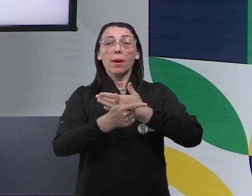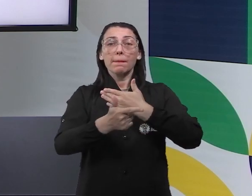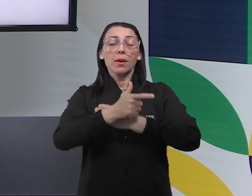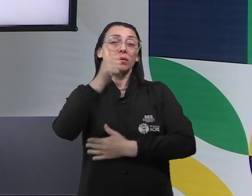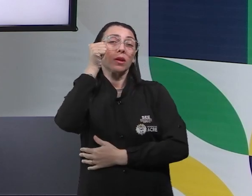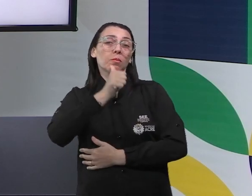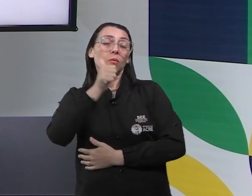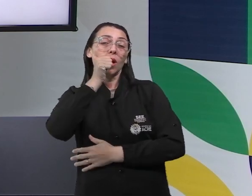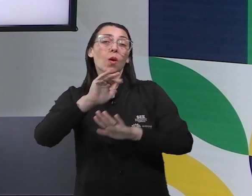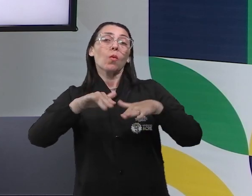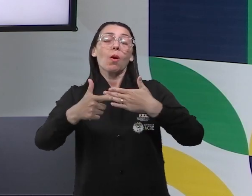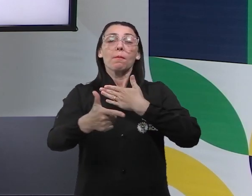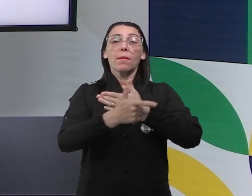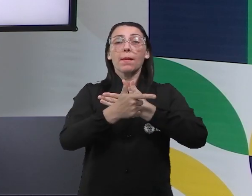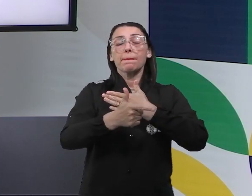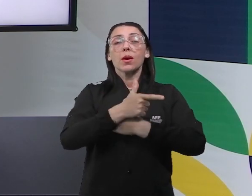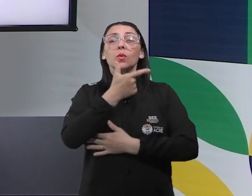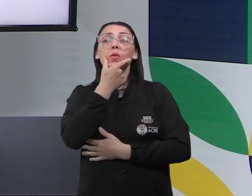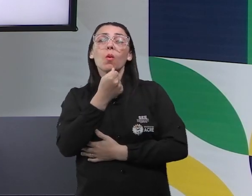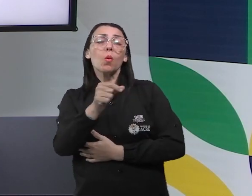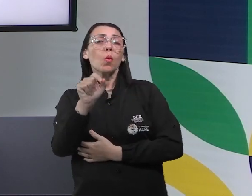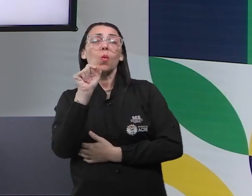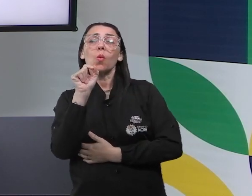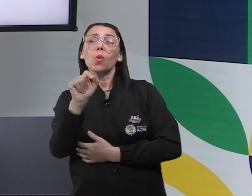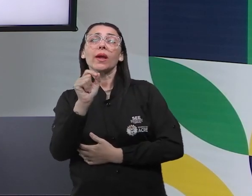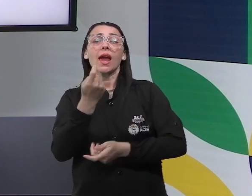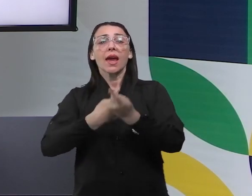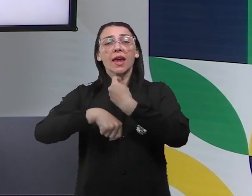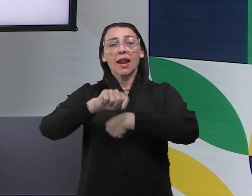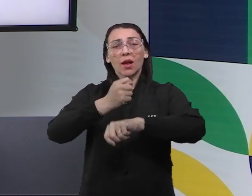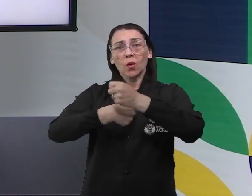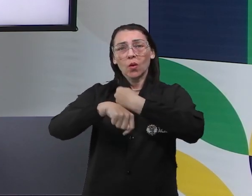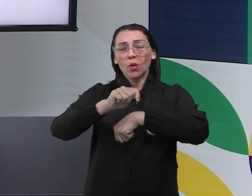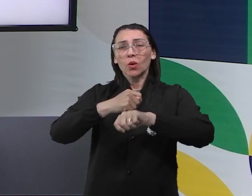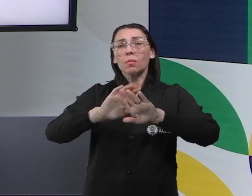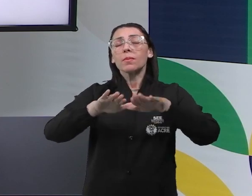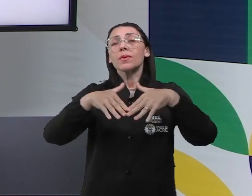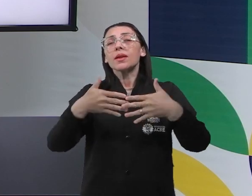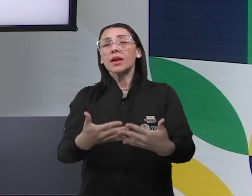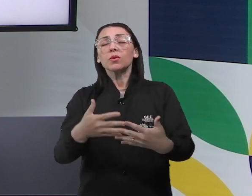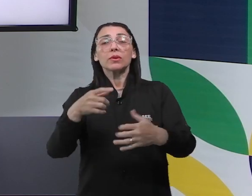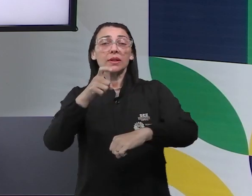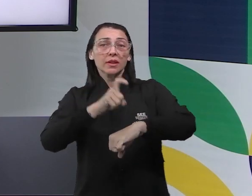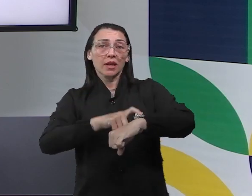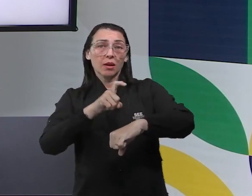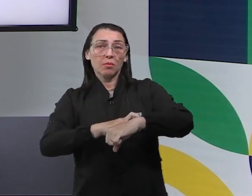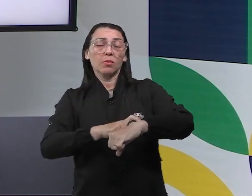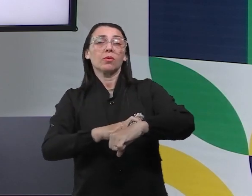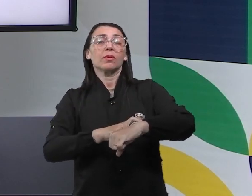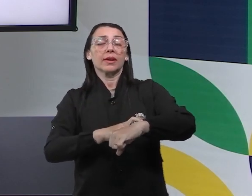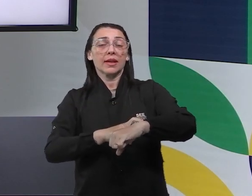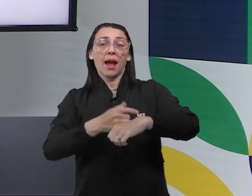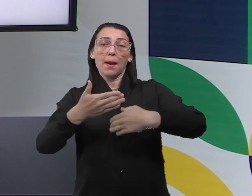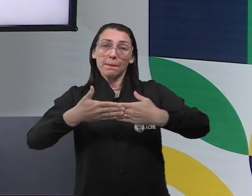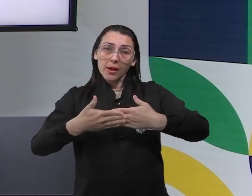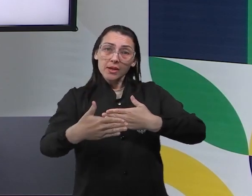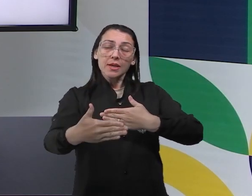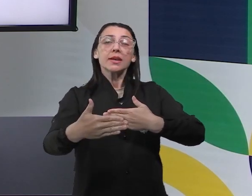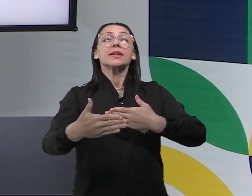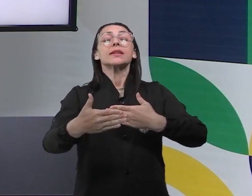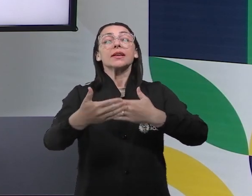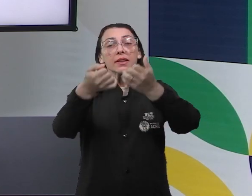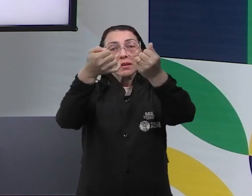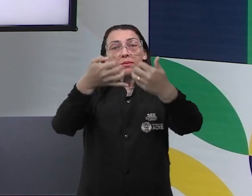mulher, qual era o papel do homem, o que era a economia ali que dominava naquele tempo, qual seria? E a partir dessas